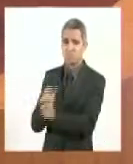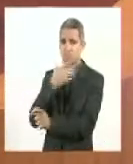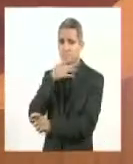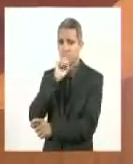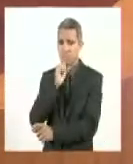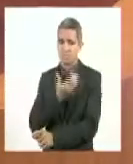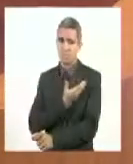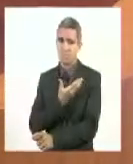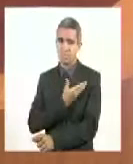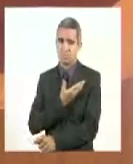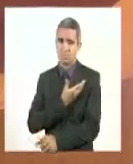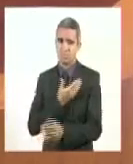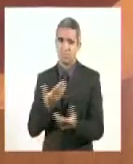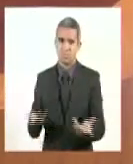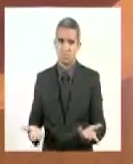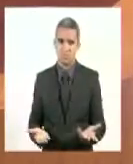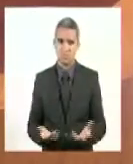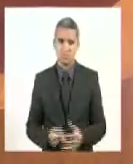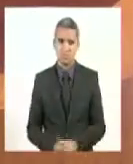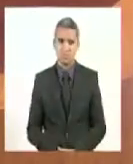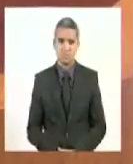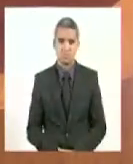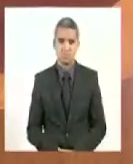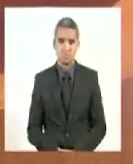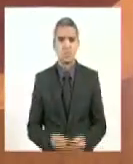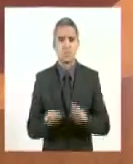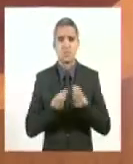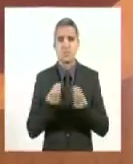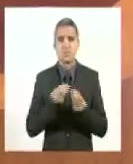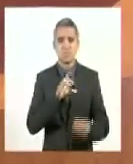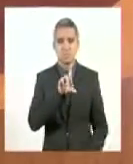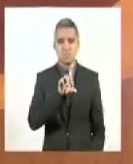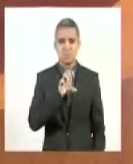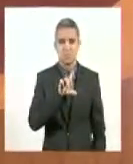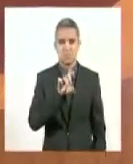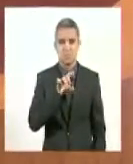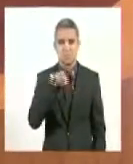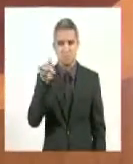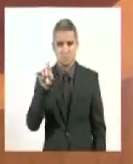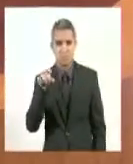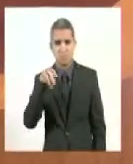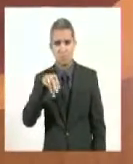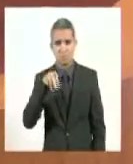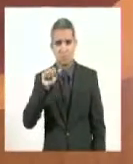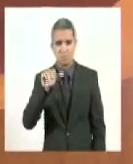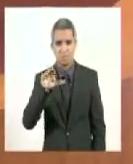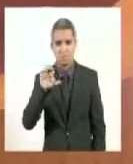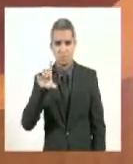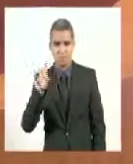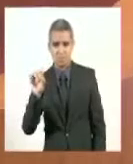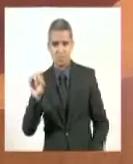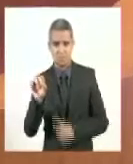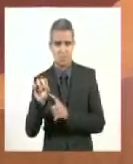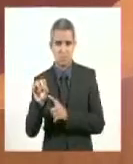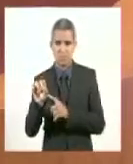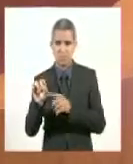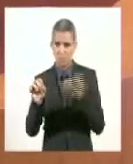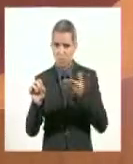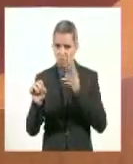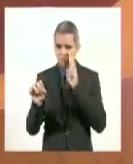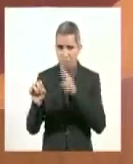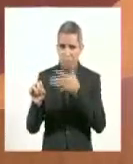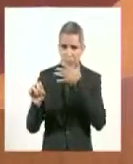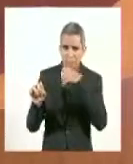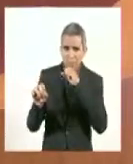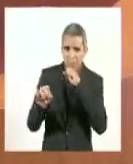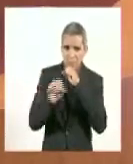consigo enxergar o Dedé Macedo como pai do Fábio Macedo. Eu enxergo hoje o